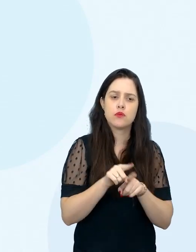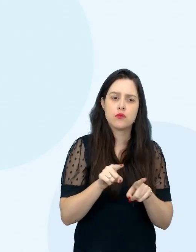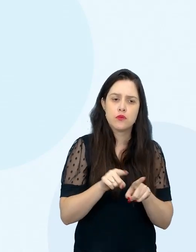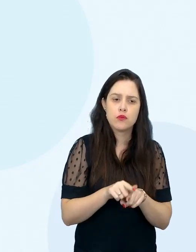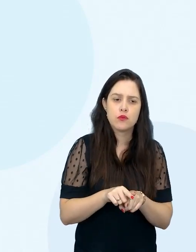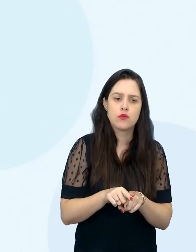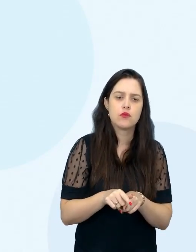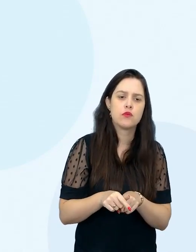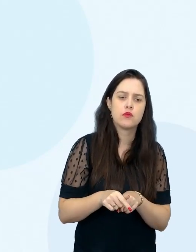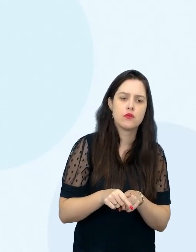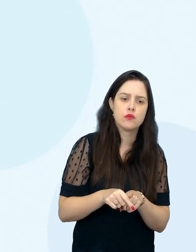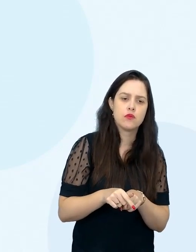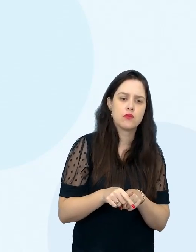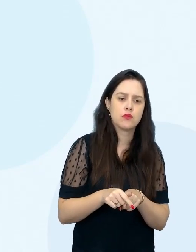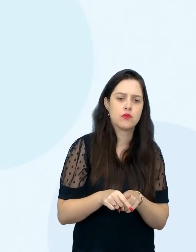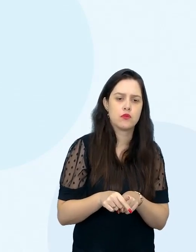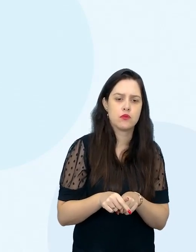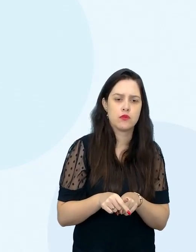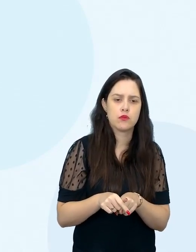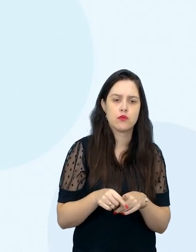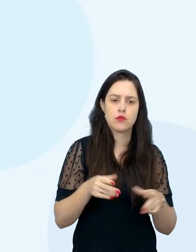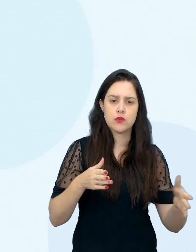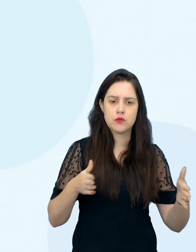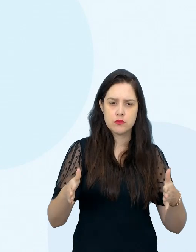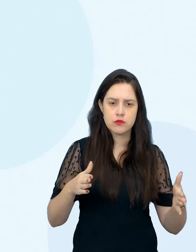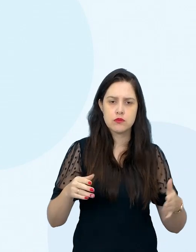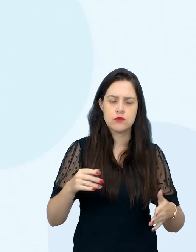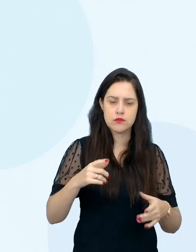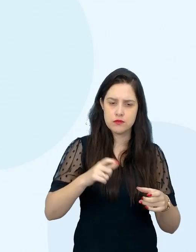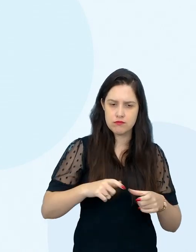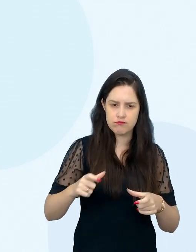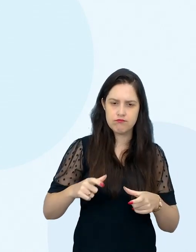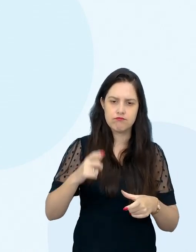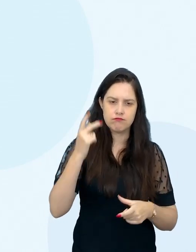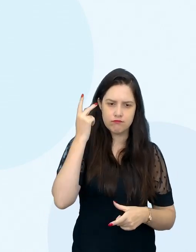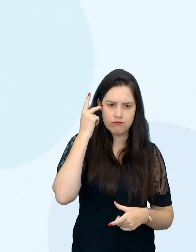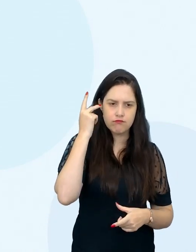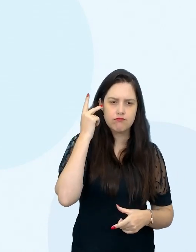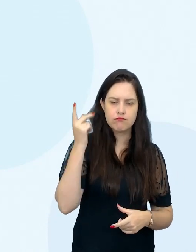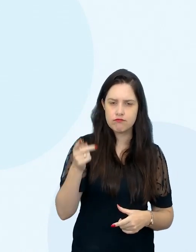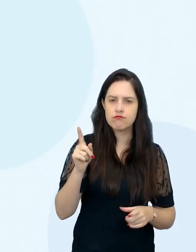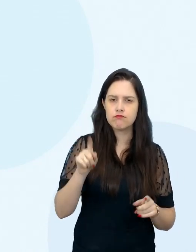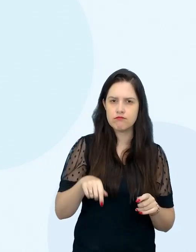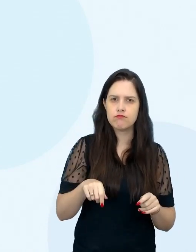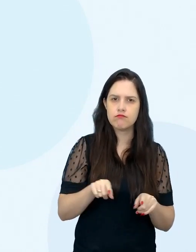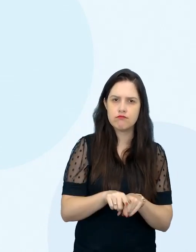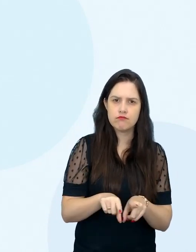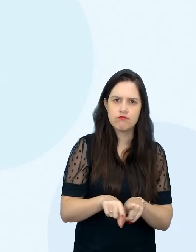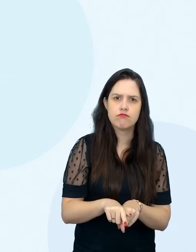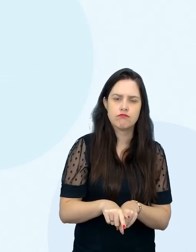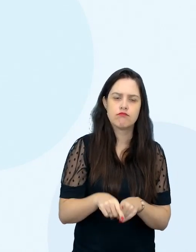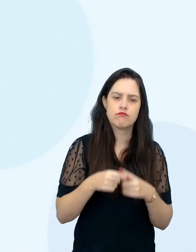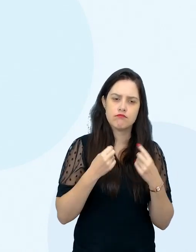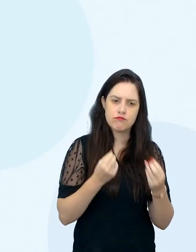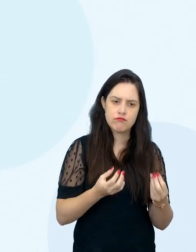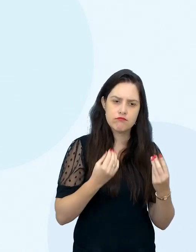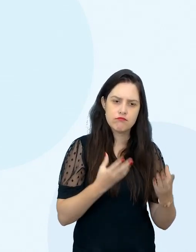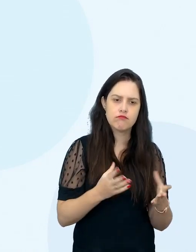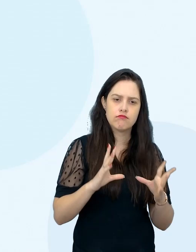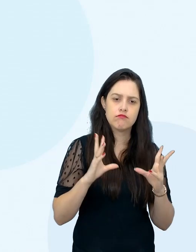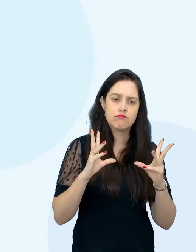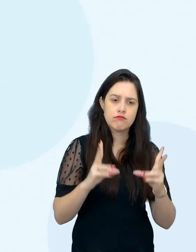os municípios aí do estado de São Paulo, por isso que a gente pensou nele, né, pensando aí que a formação é para o estado